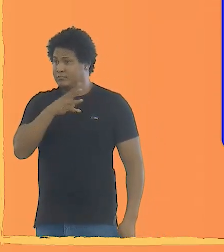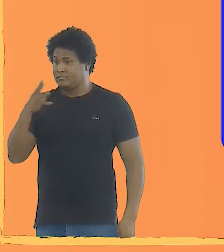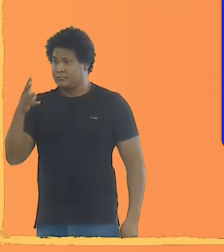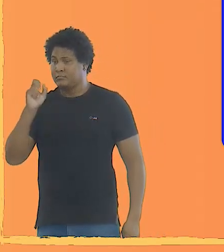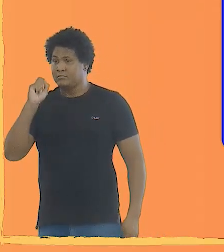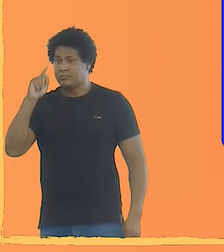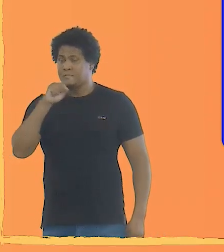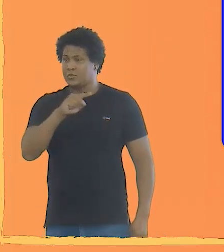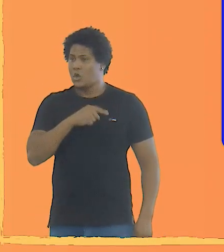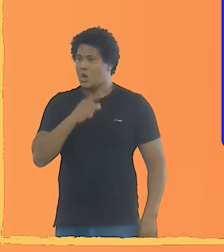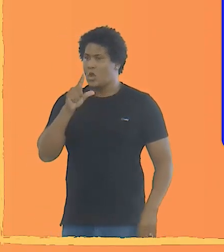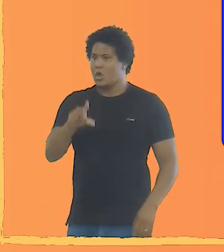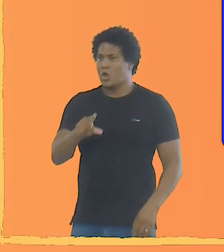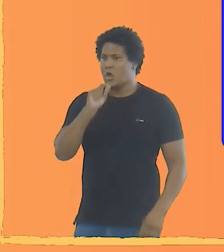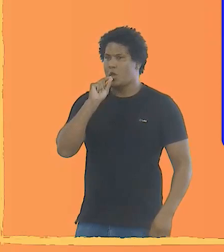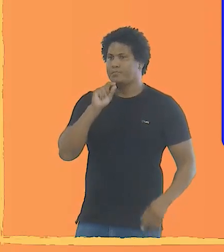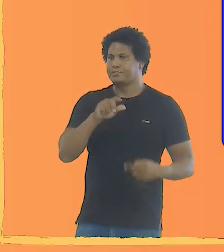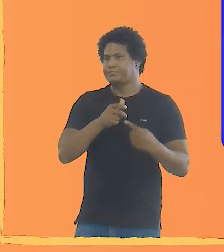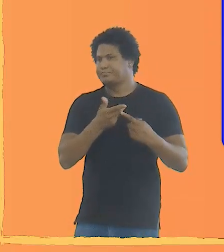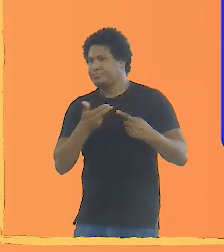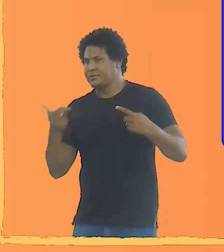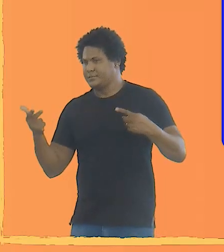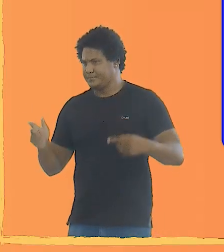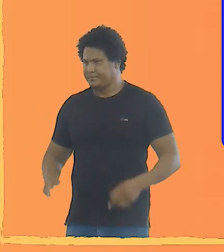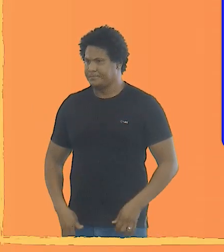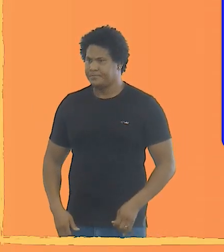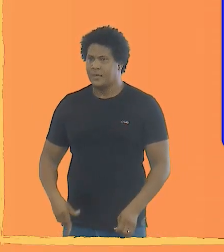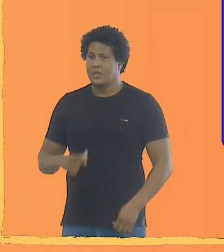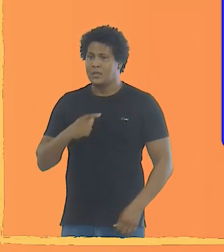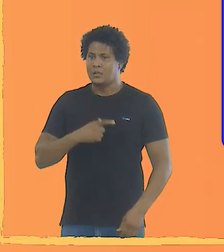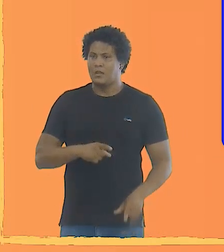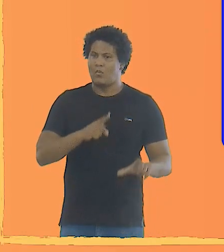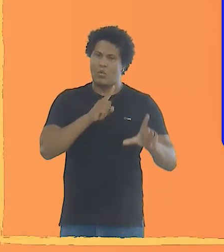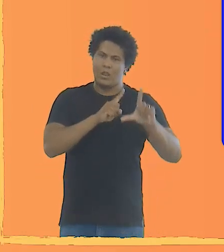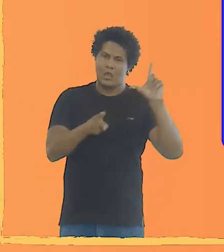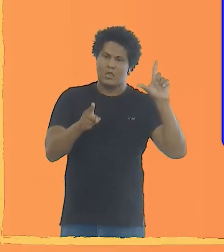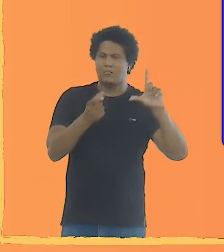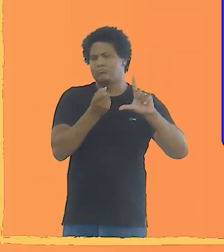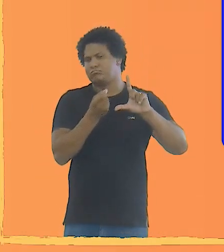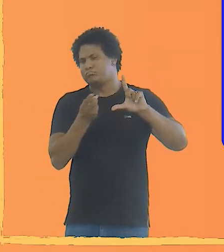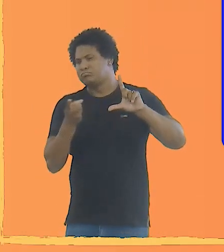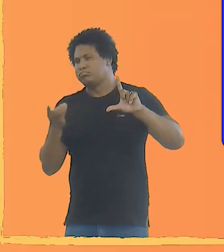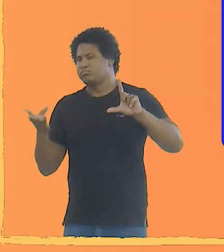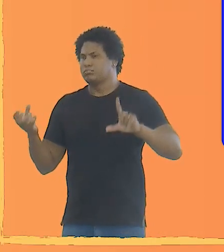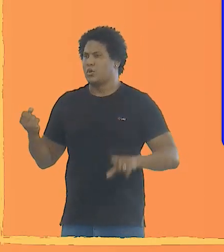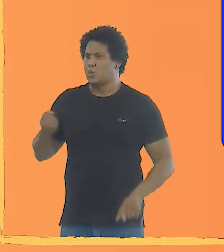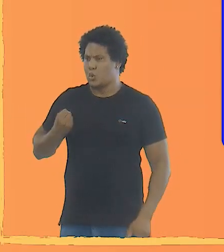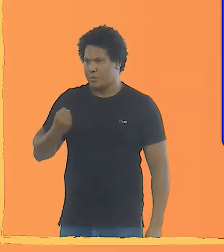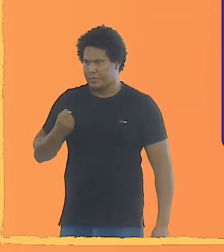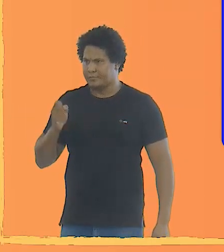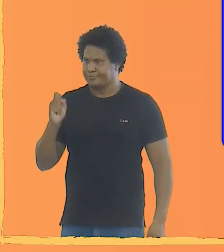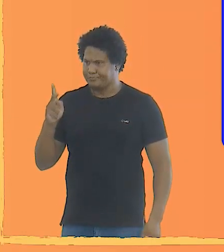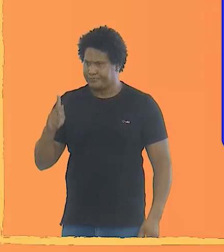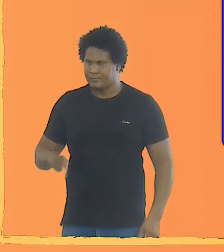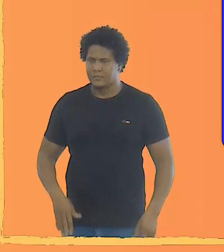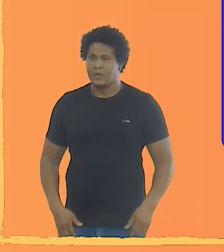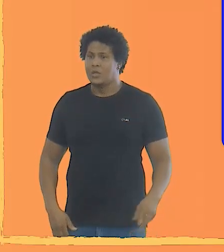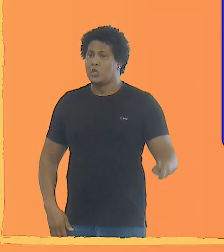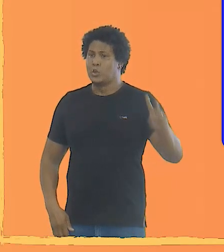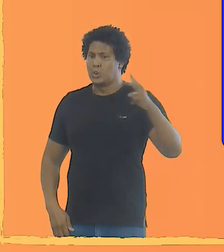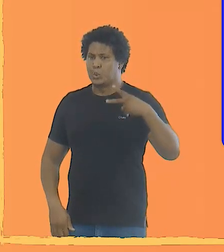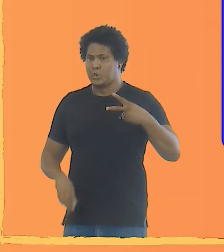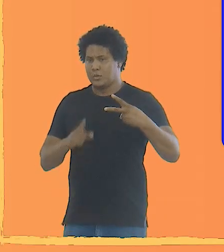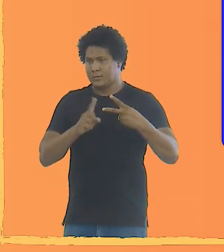primeira opção é o seguinte: tem uma letra e depois 1, 2, 3, 4, 5 dígitos. Segunda opção,